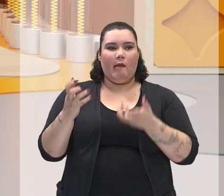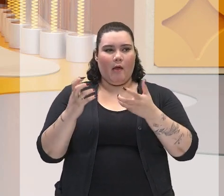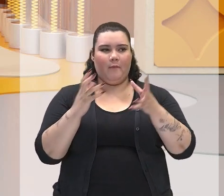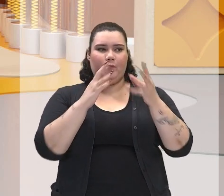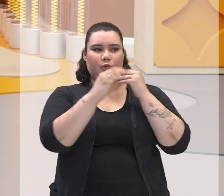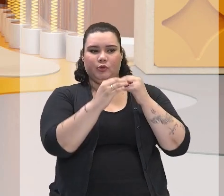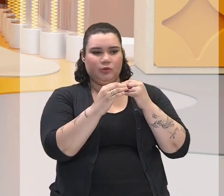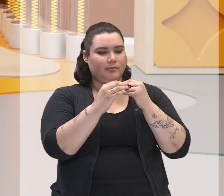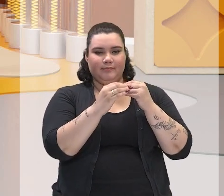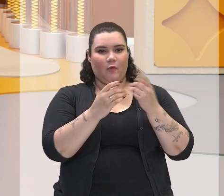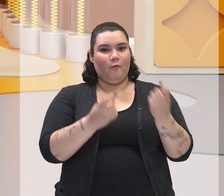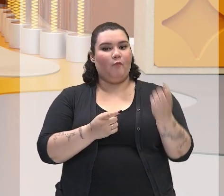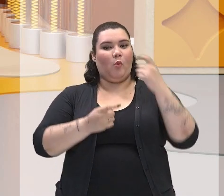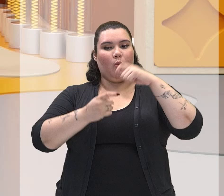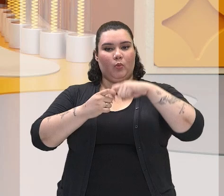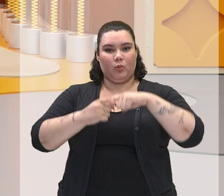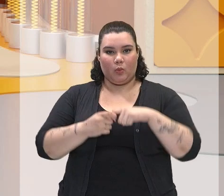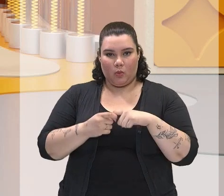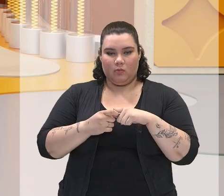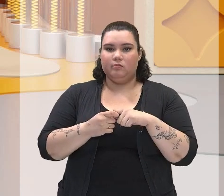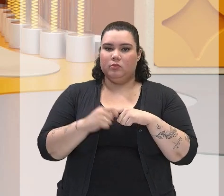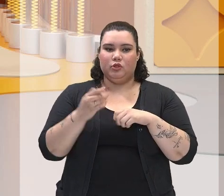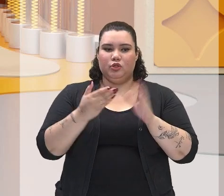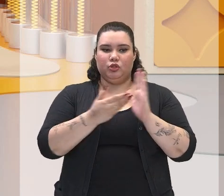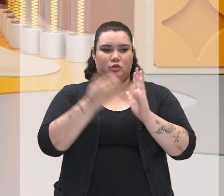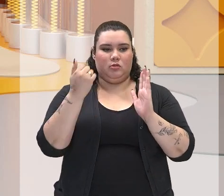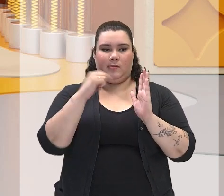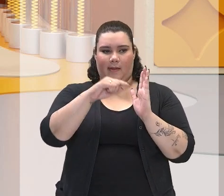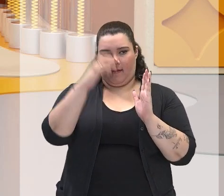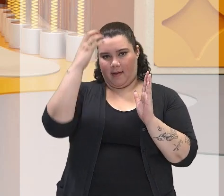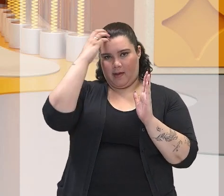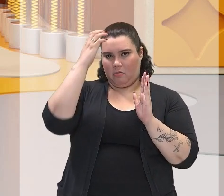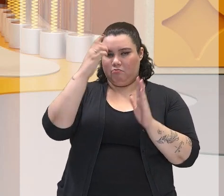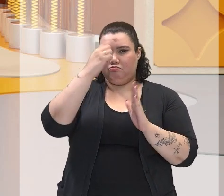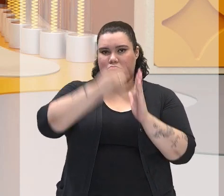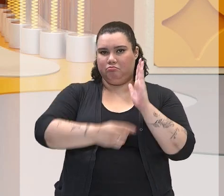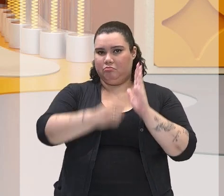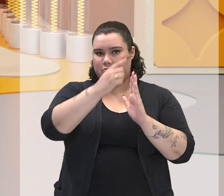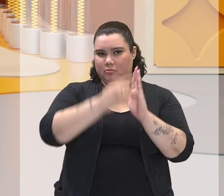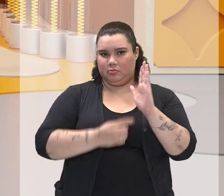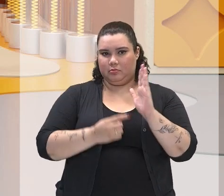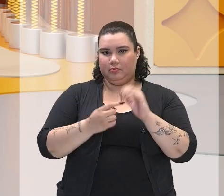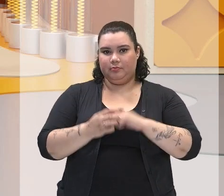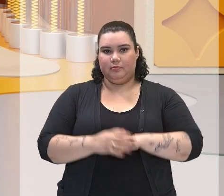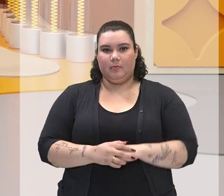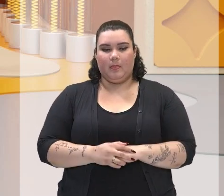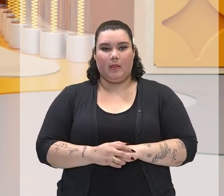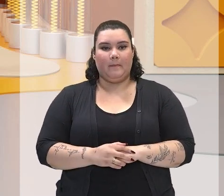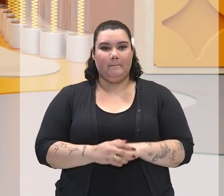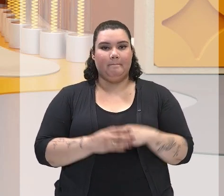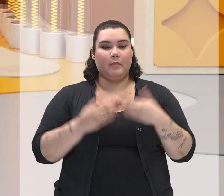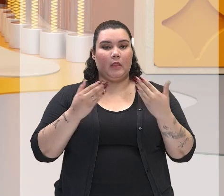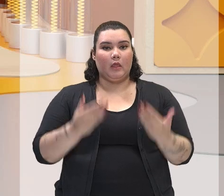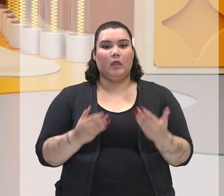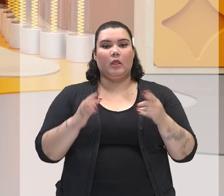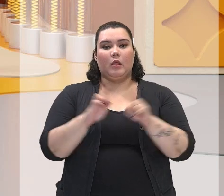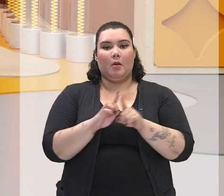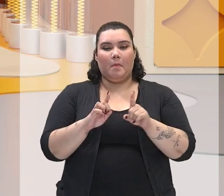volta e foi destituído do seu cargo. Outra coisa, além de deixar de ser rei, ele